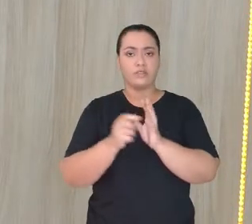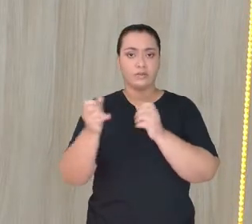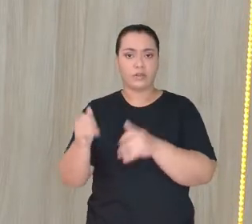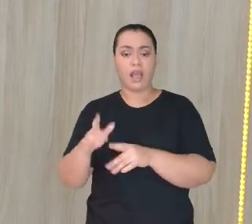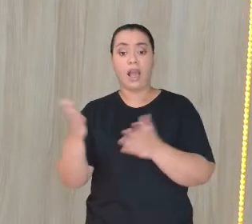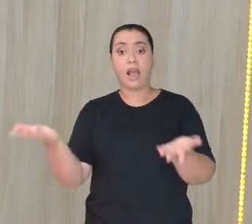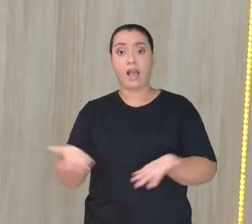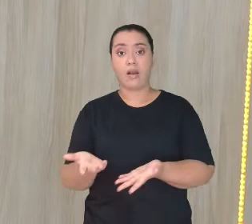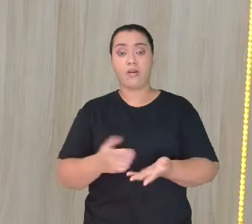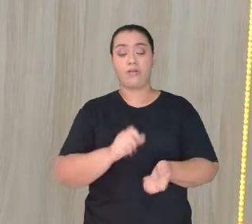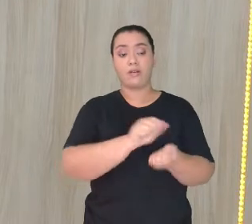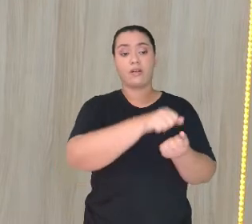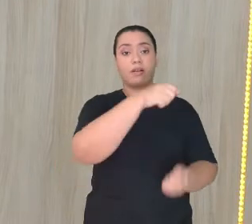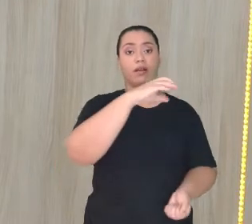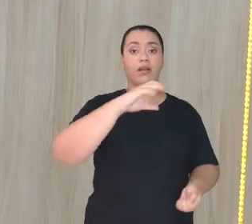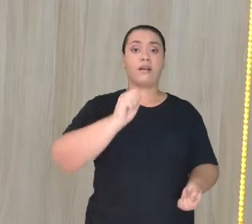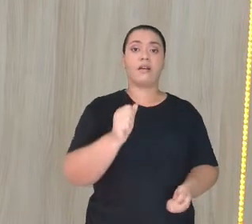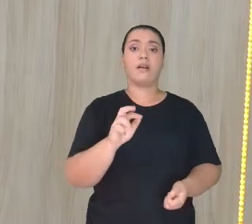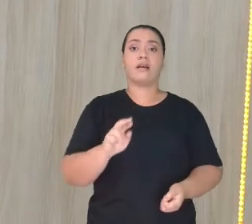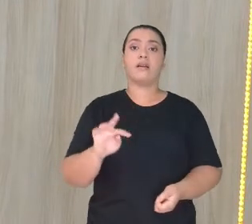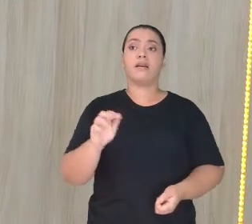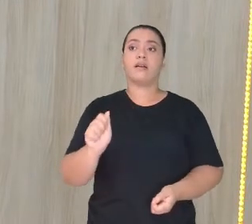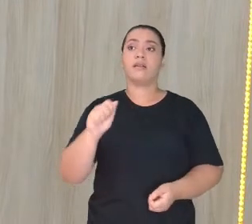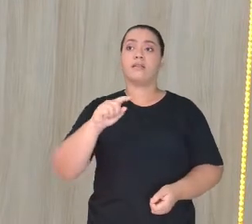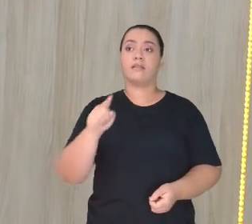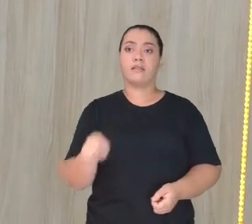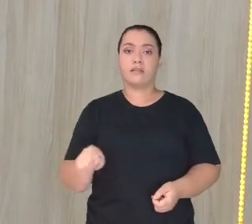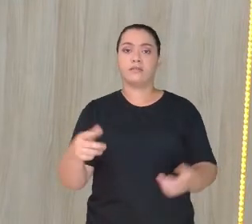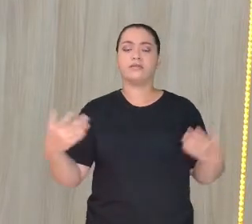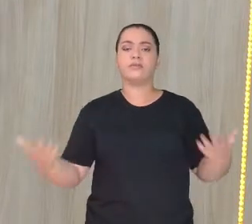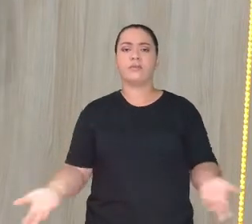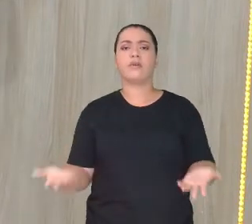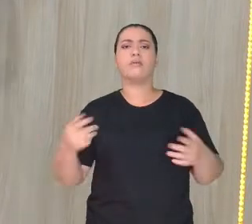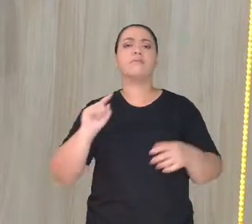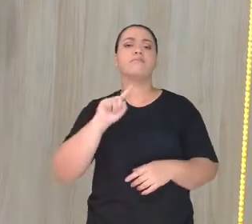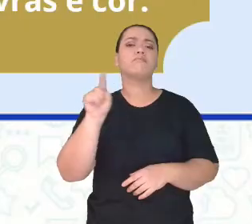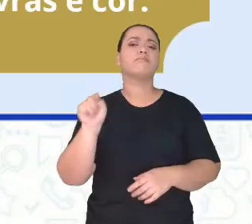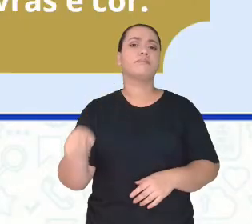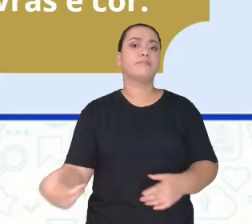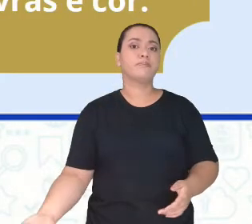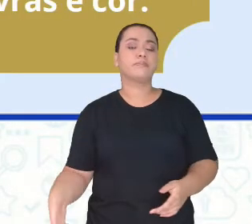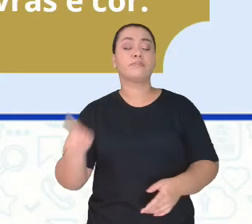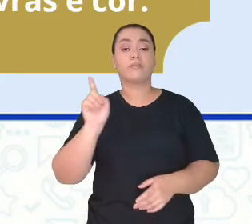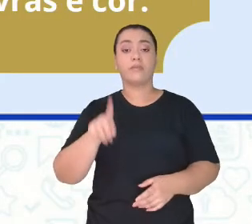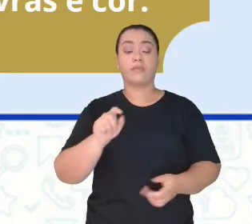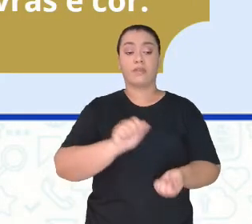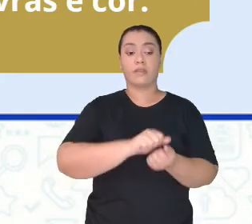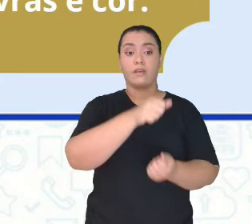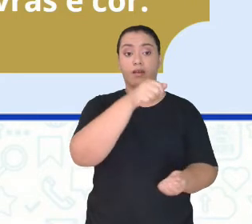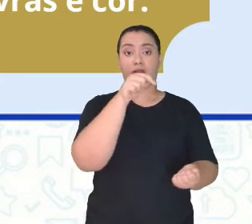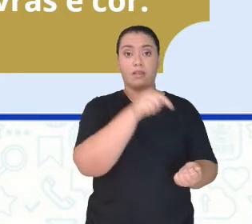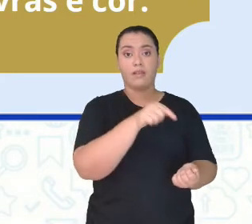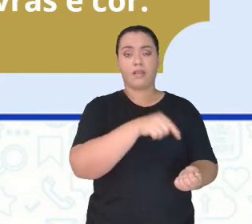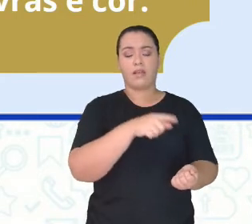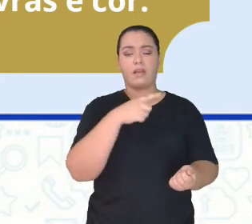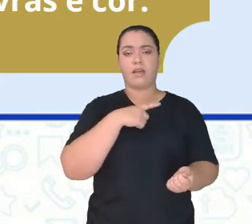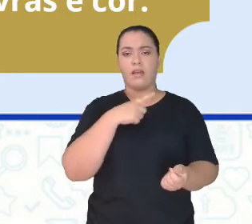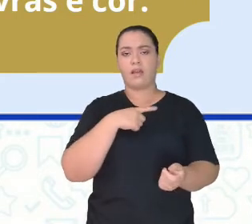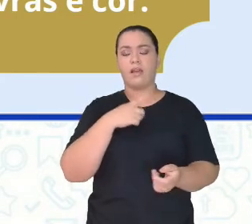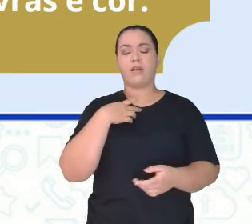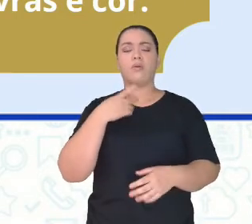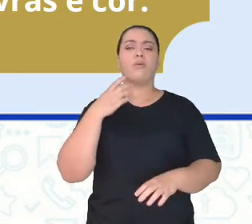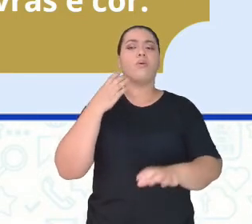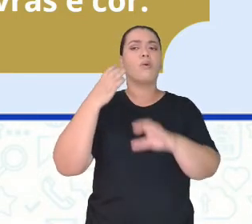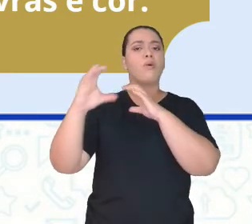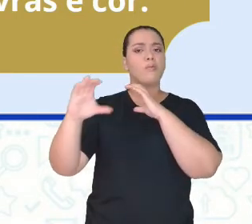no cartaz. O que é um cartaz? Vamos pensar junto o que é um cartaz? Ó. O cartaz é um meio de comunicação mista.